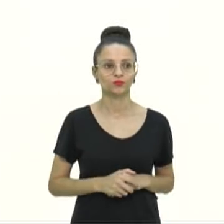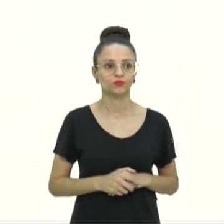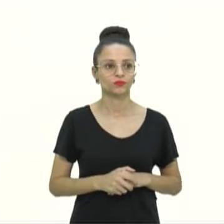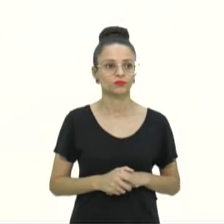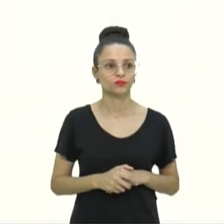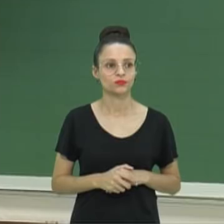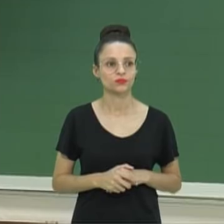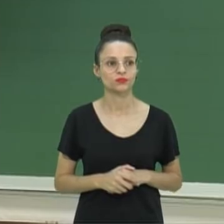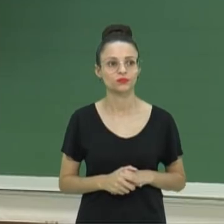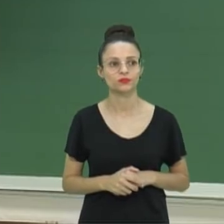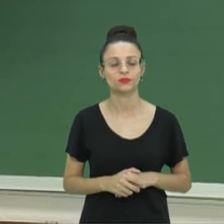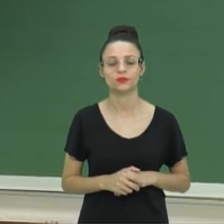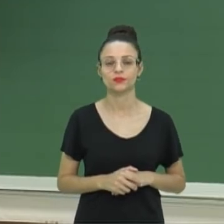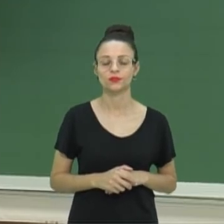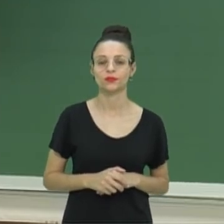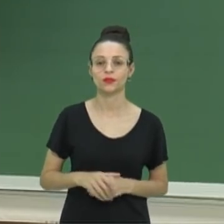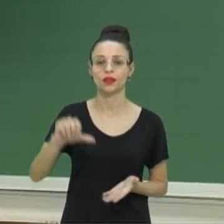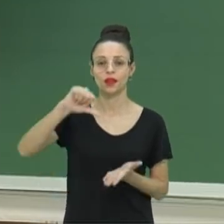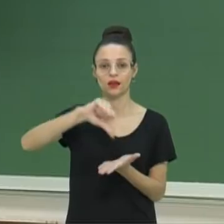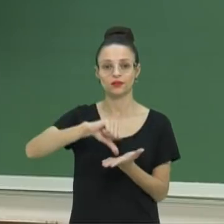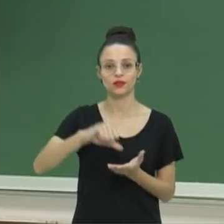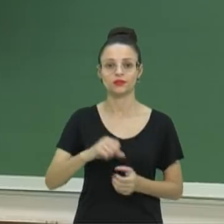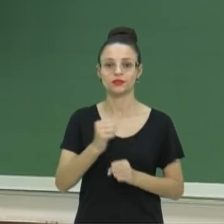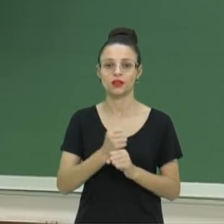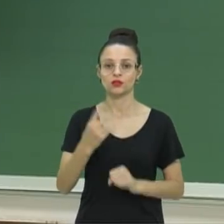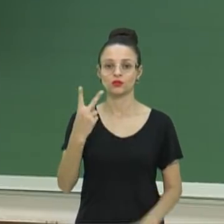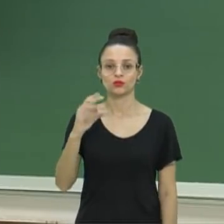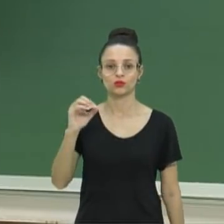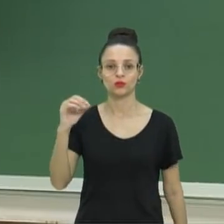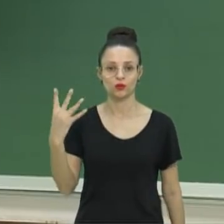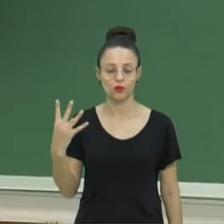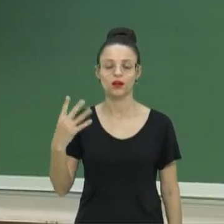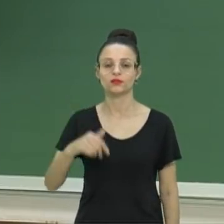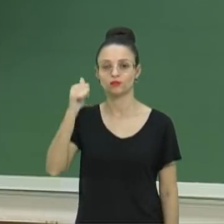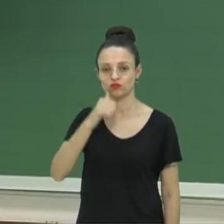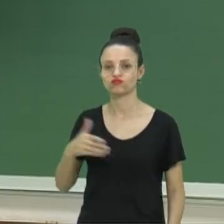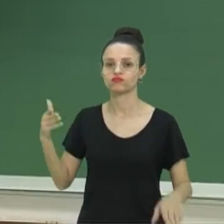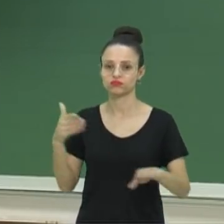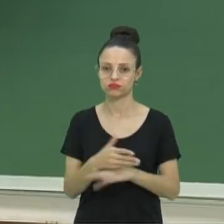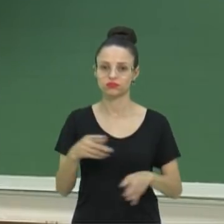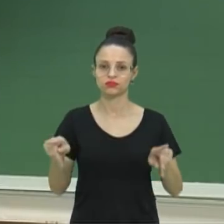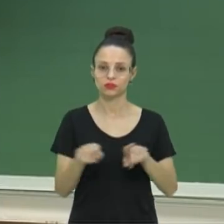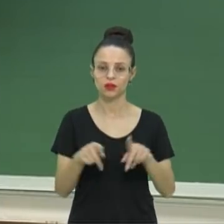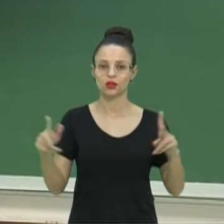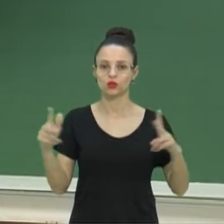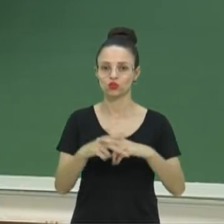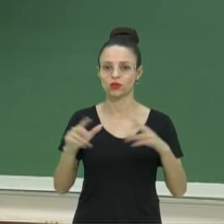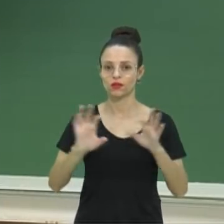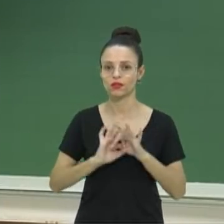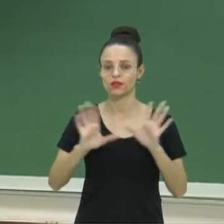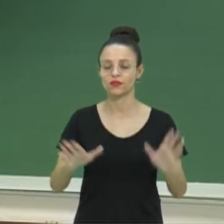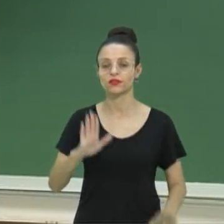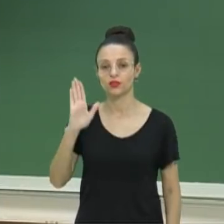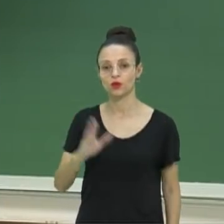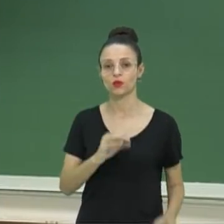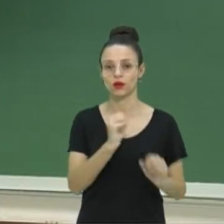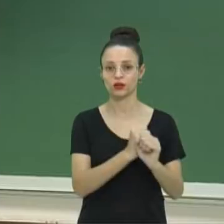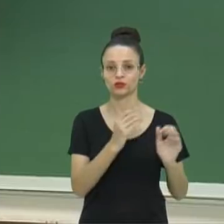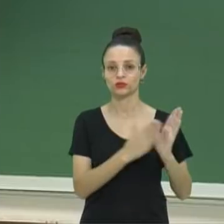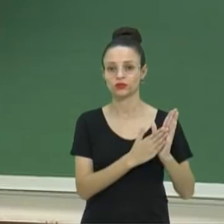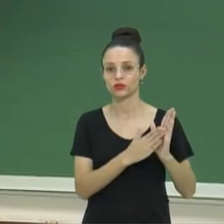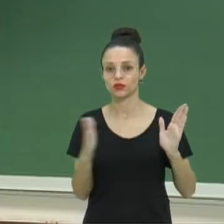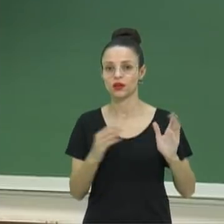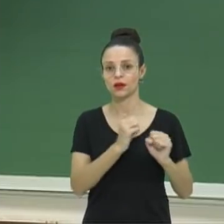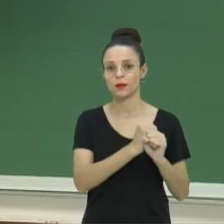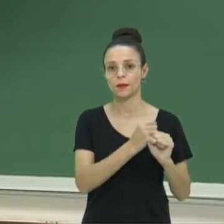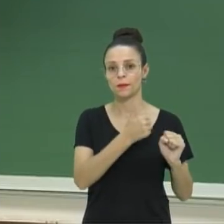ali. Apenas 2004 que as mulheres entraram na luta livre, né? Então aqui nós temos o quê? Desde o início